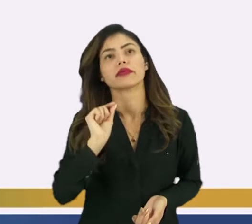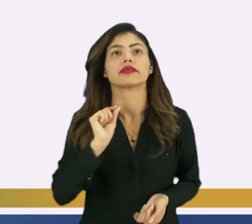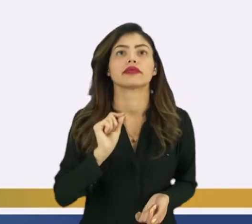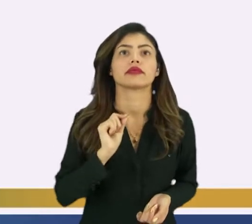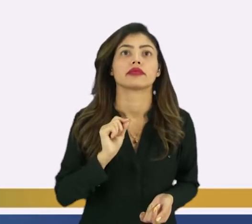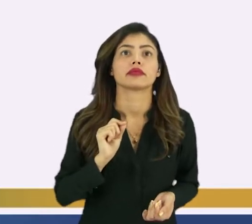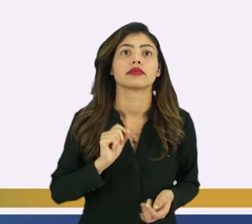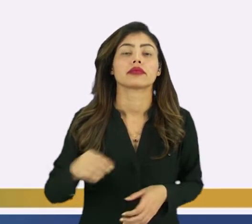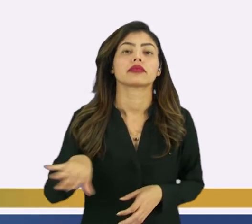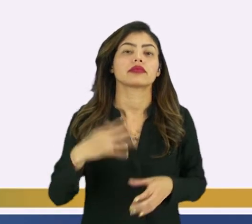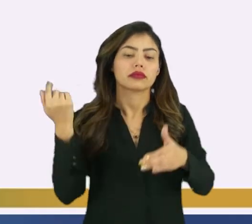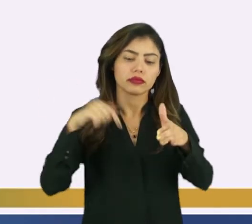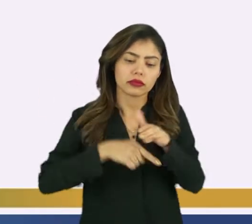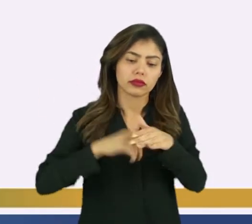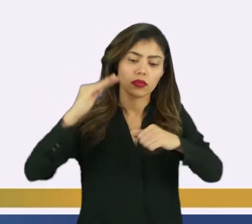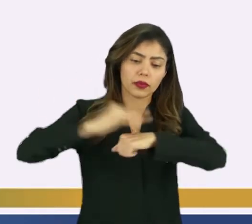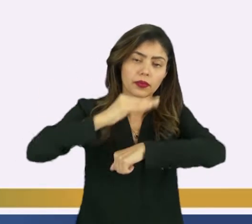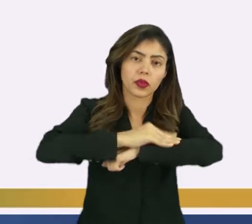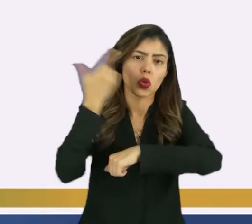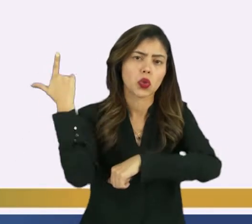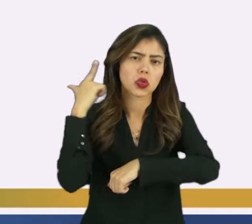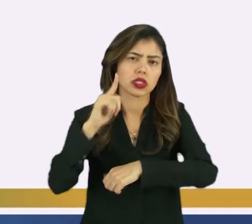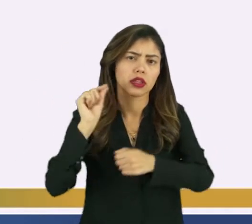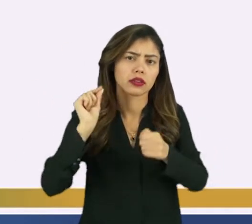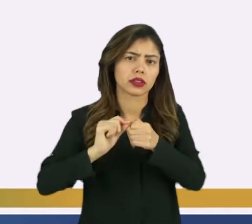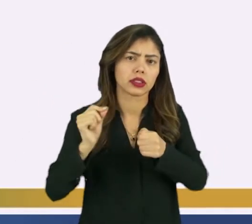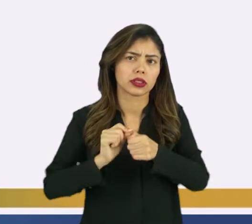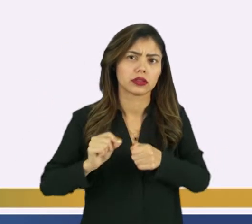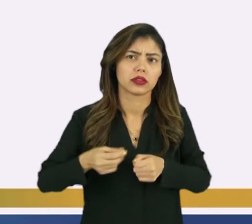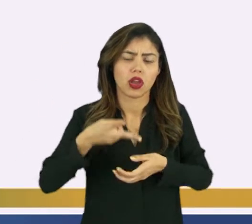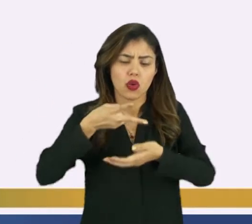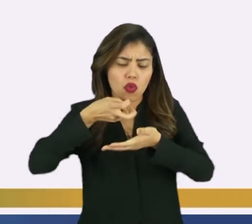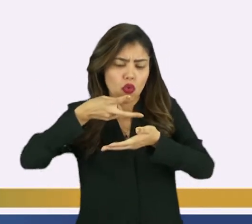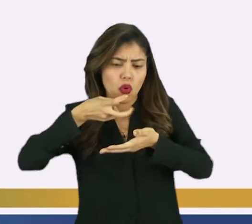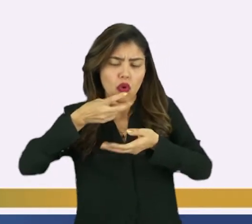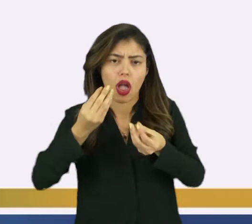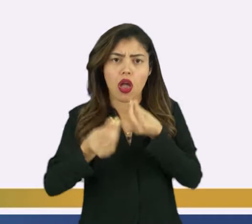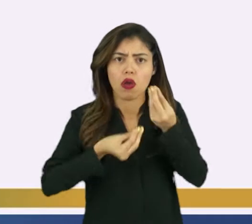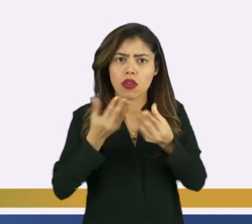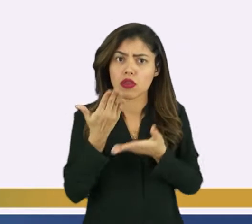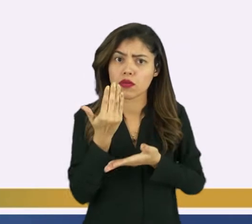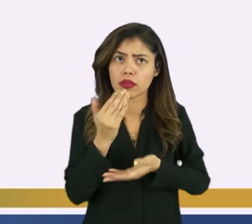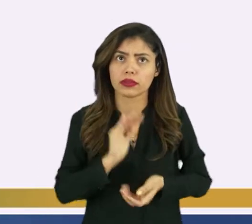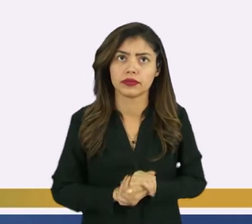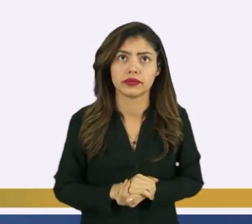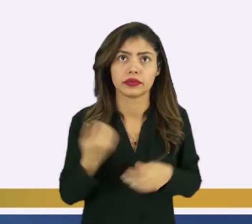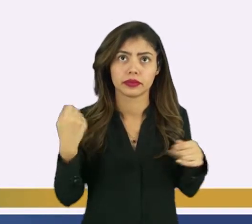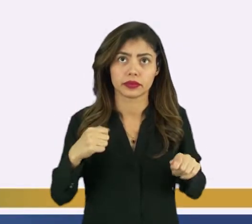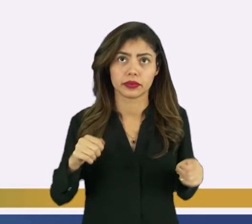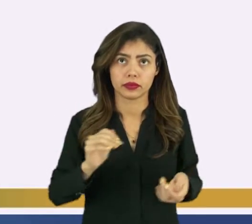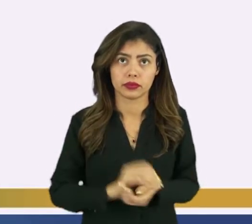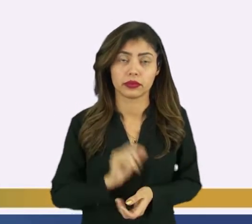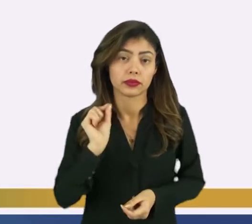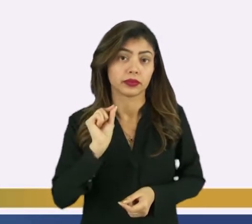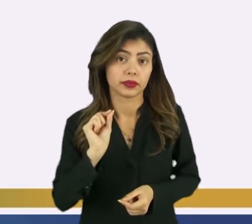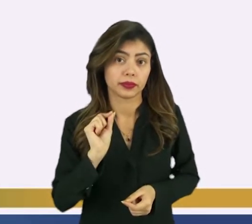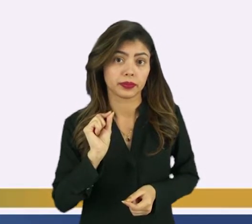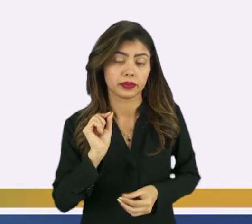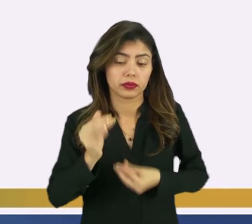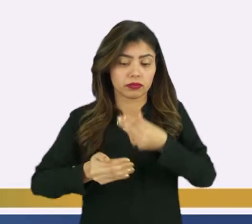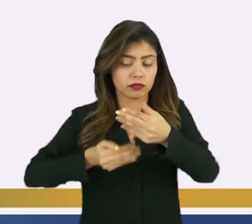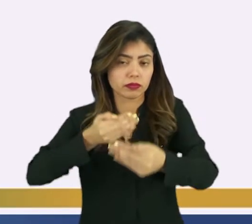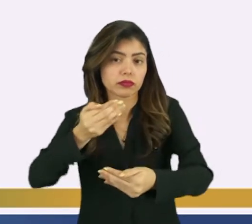saber sobre a digestão dos anfíbios? Como é que eles conseguem fazer a ingestão dos nutrientes que eles precisam? Então, a sua digestão ela